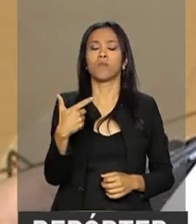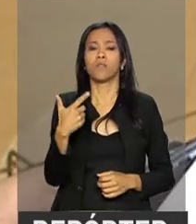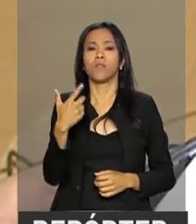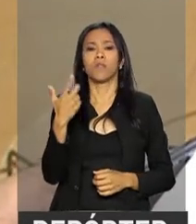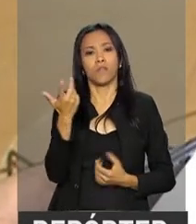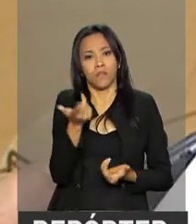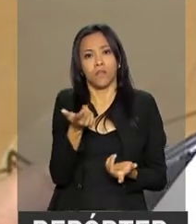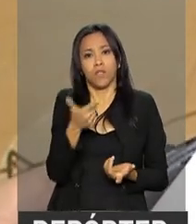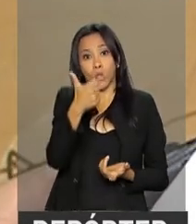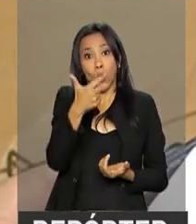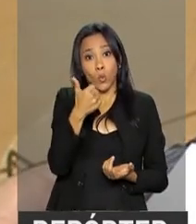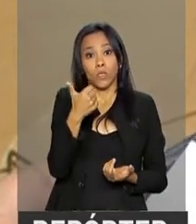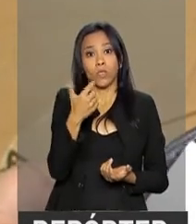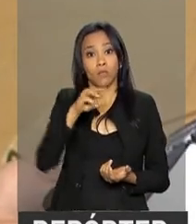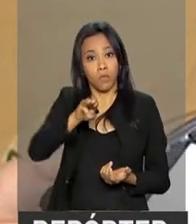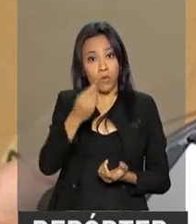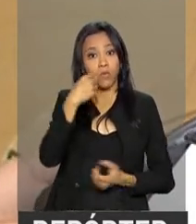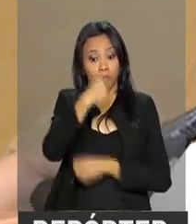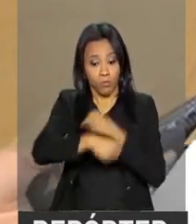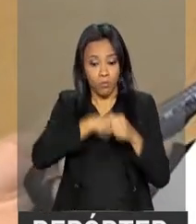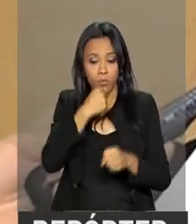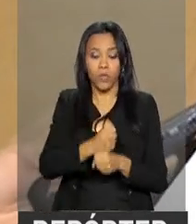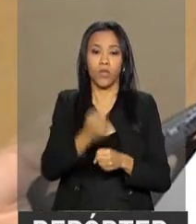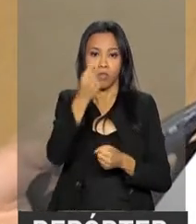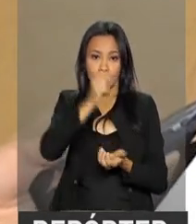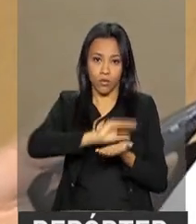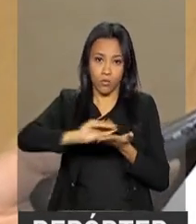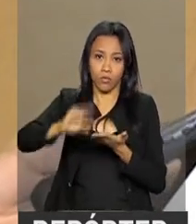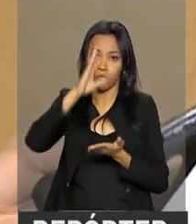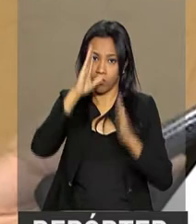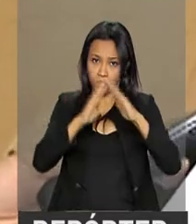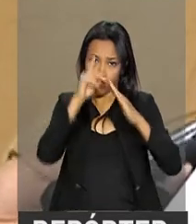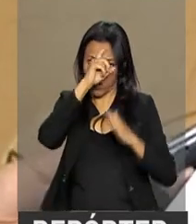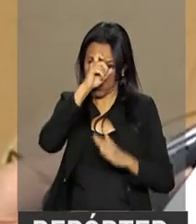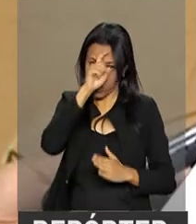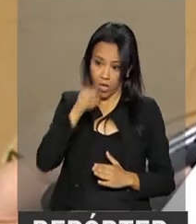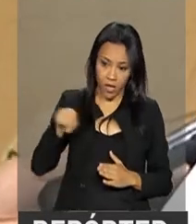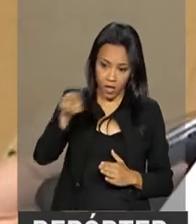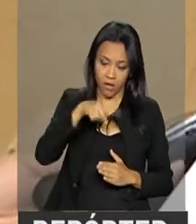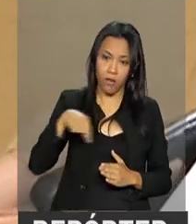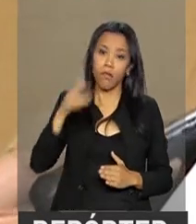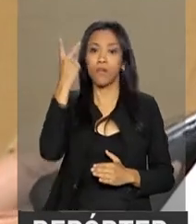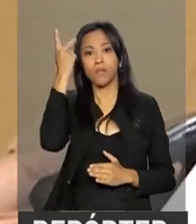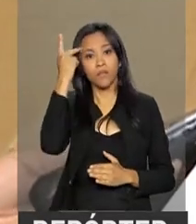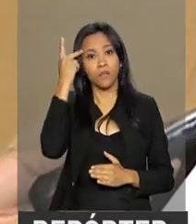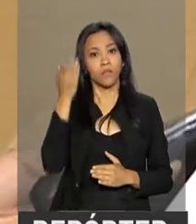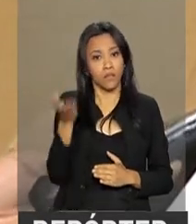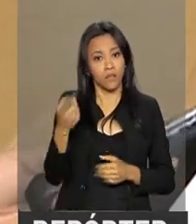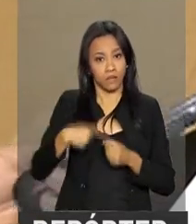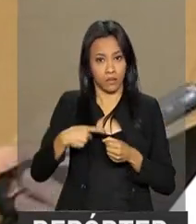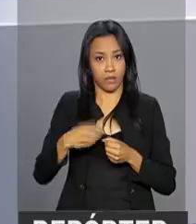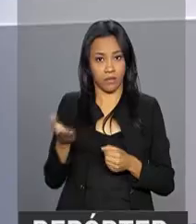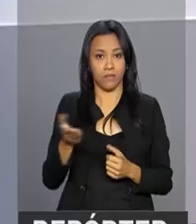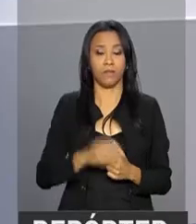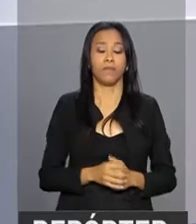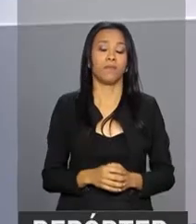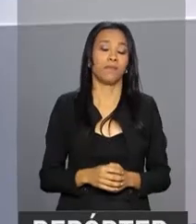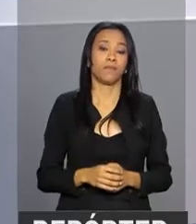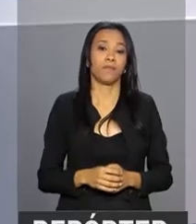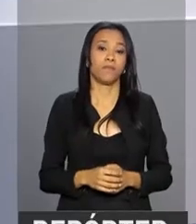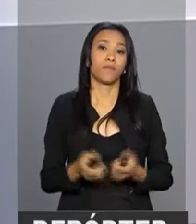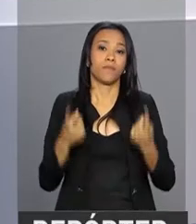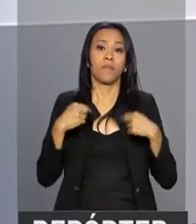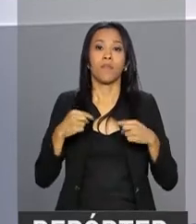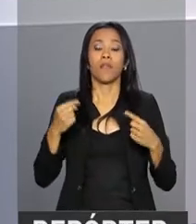ano, para o teto de média e alta complexidade da cidade, na medida em que ele já está produzindo mais do que isso para o sistema.